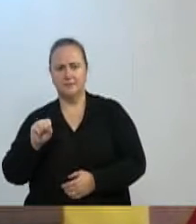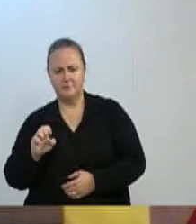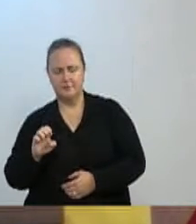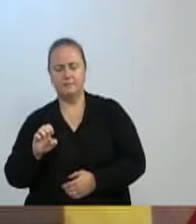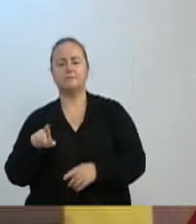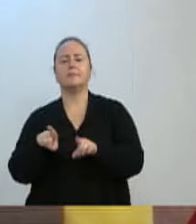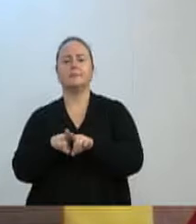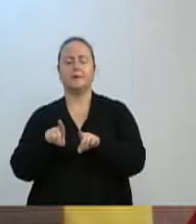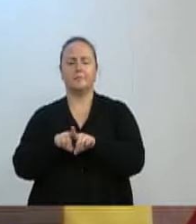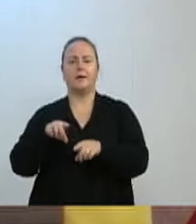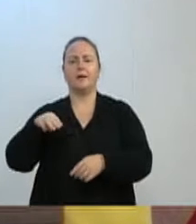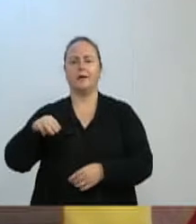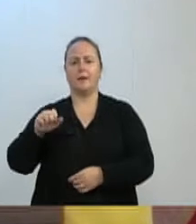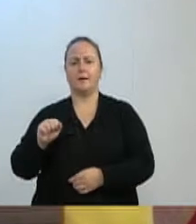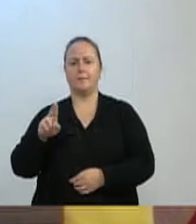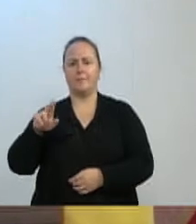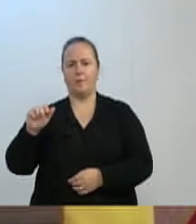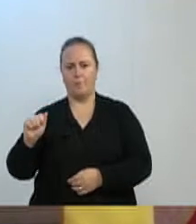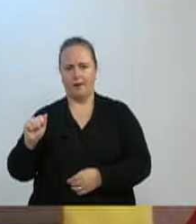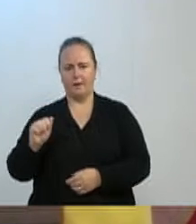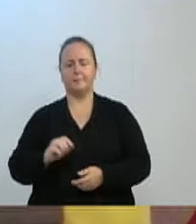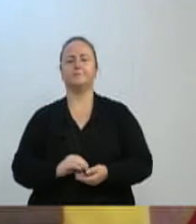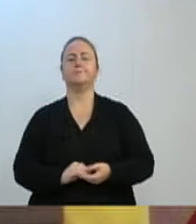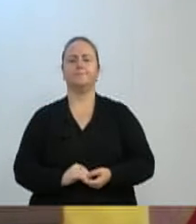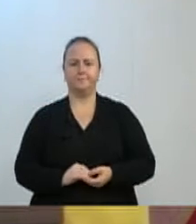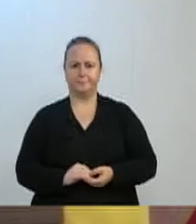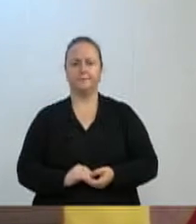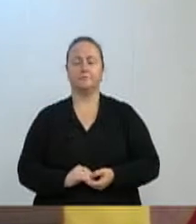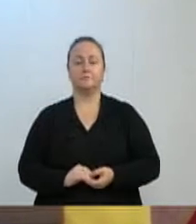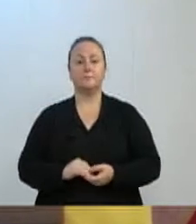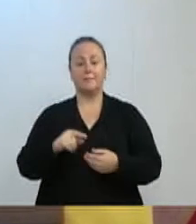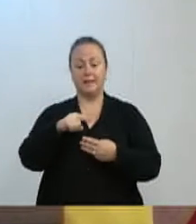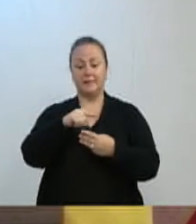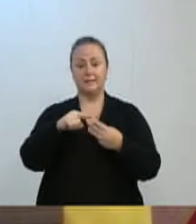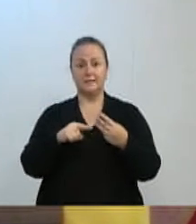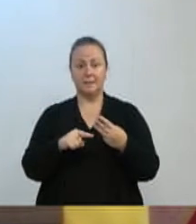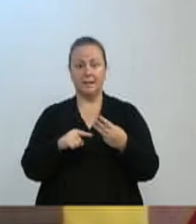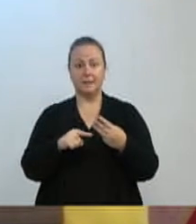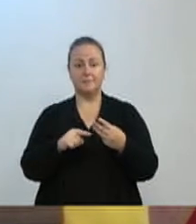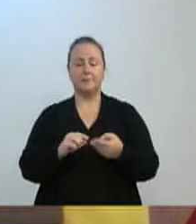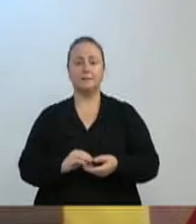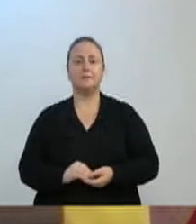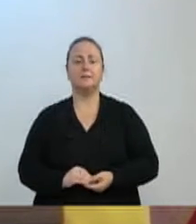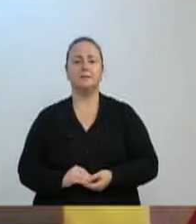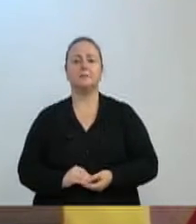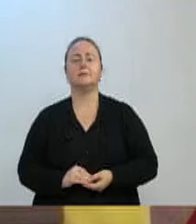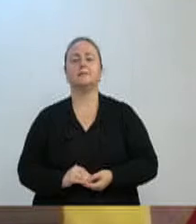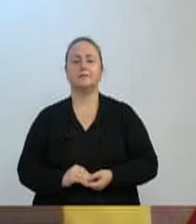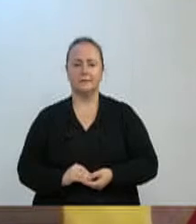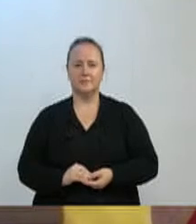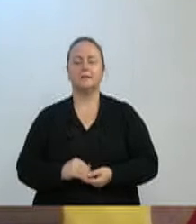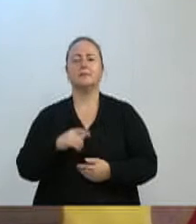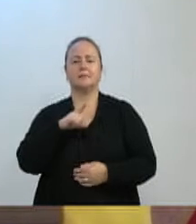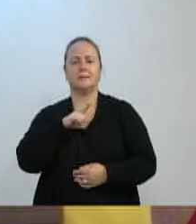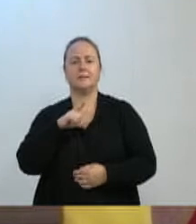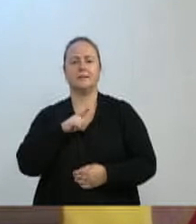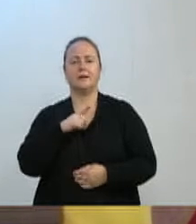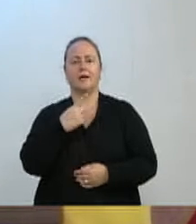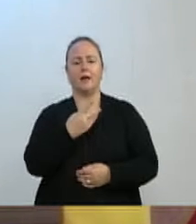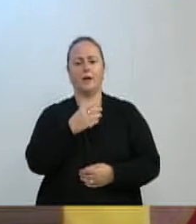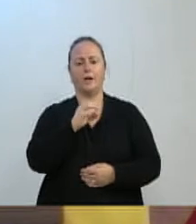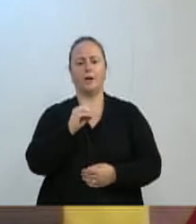Então, naquele espaço que tinham 13 endereços, nós passamos a ter quase 200